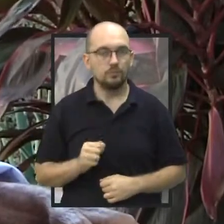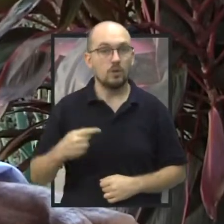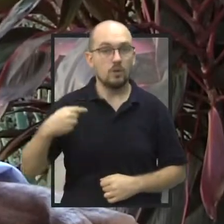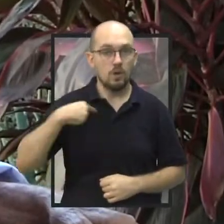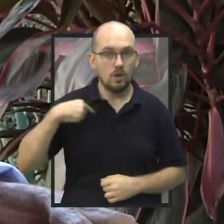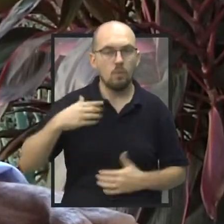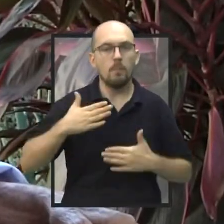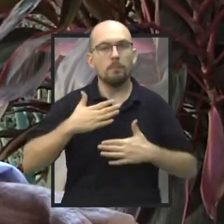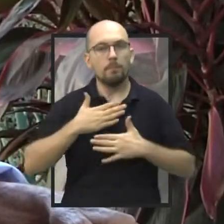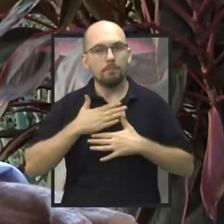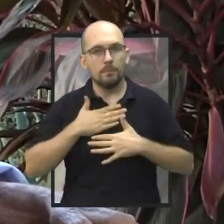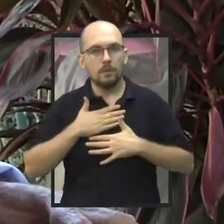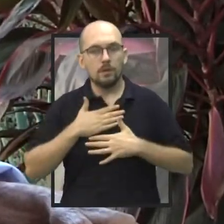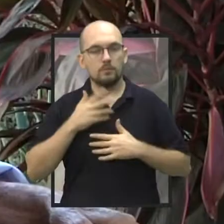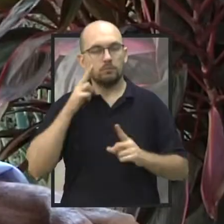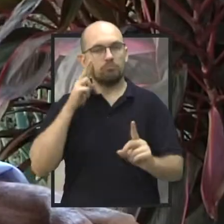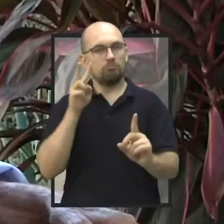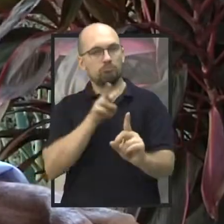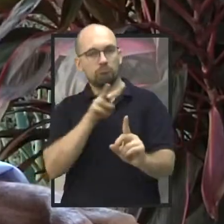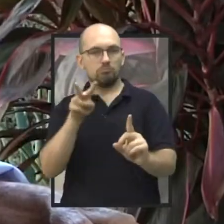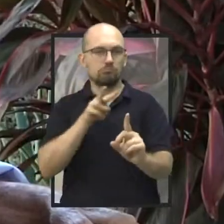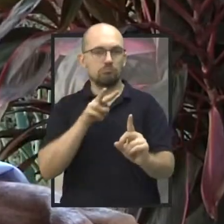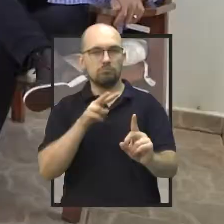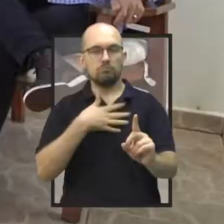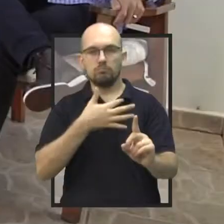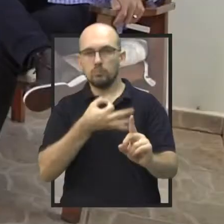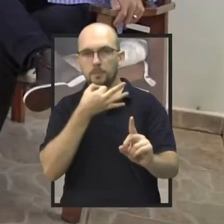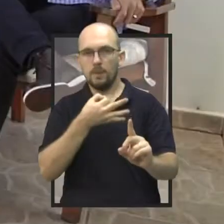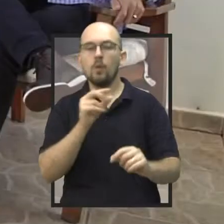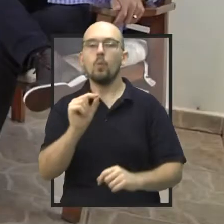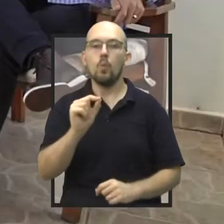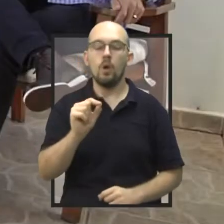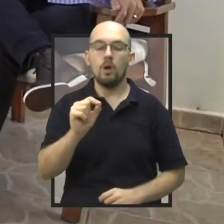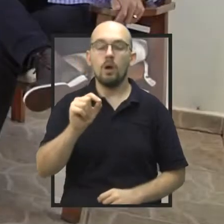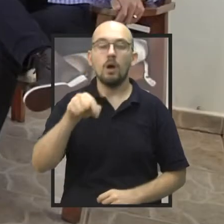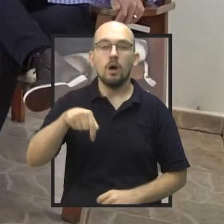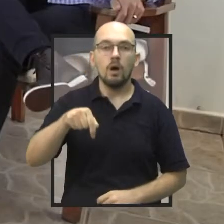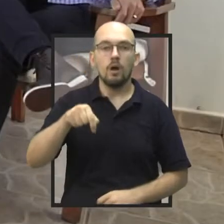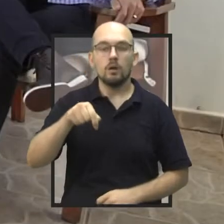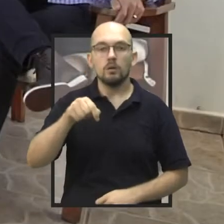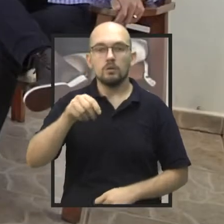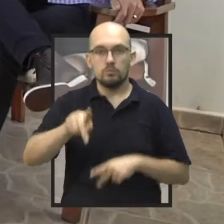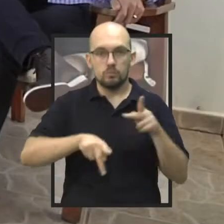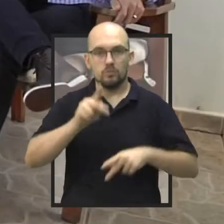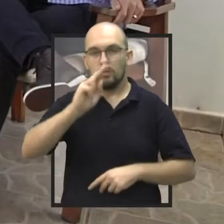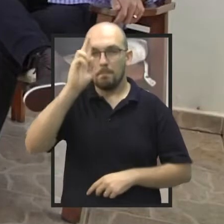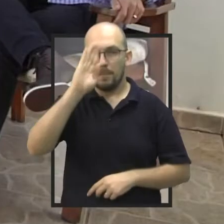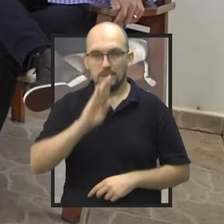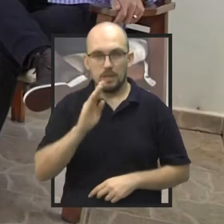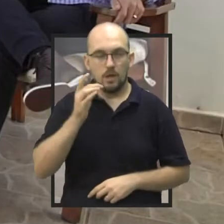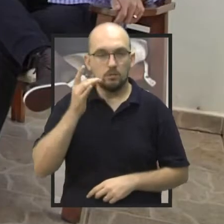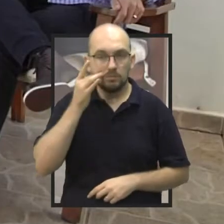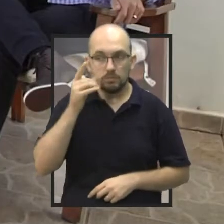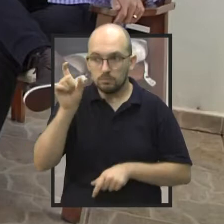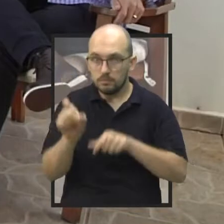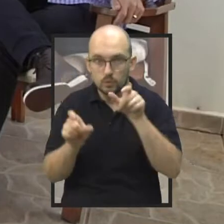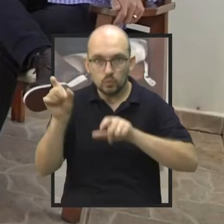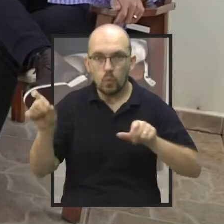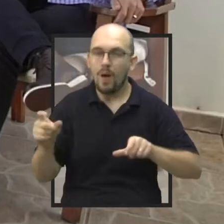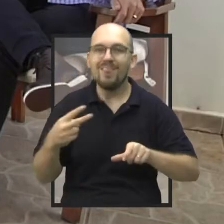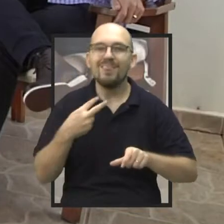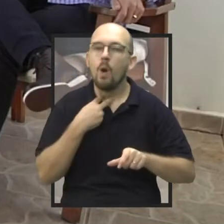na minha ótica, o brasileiro, ele não pode abrir mão